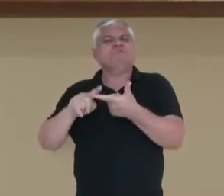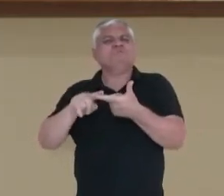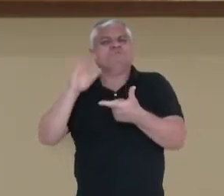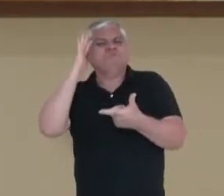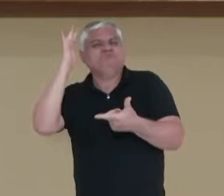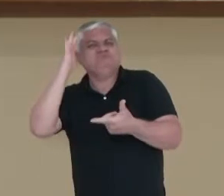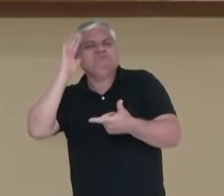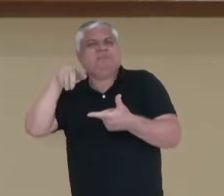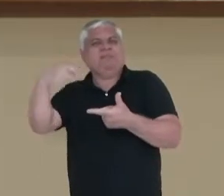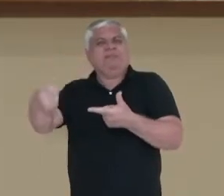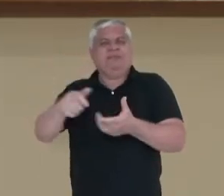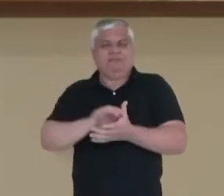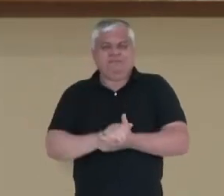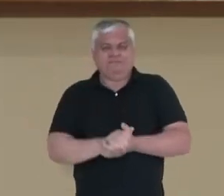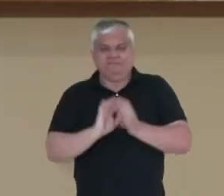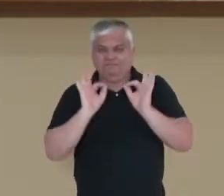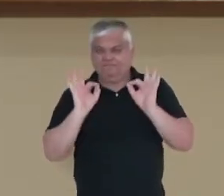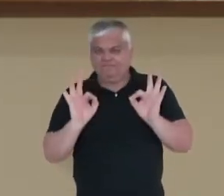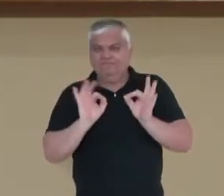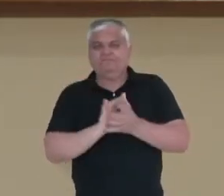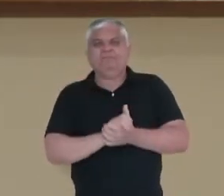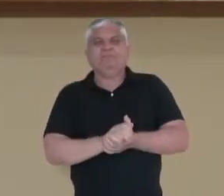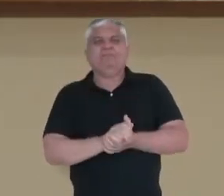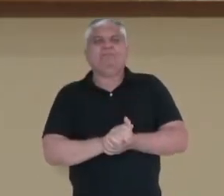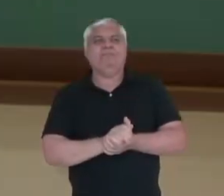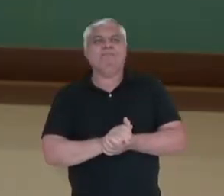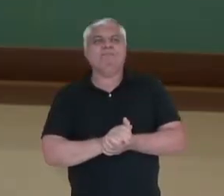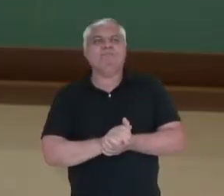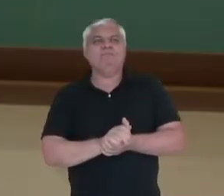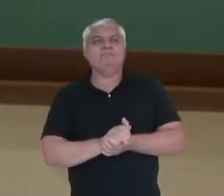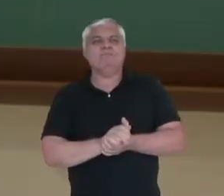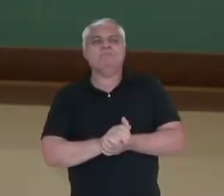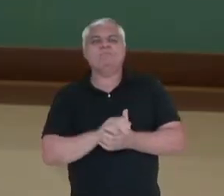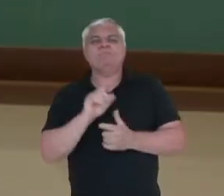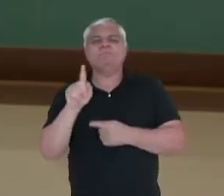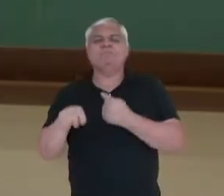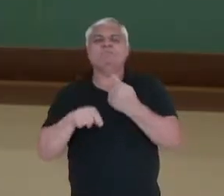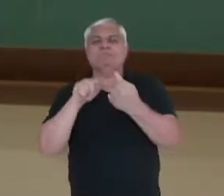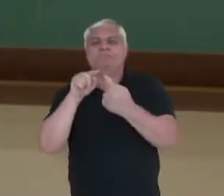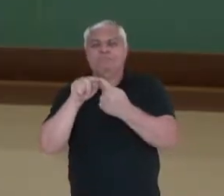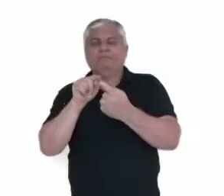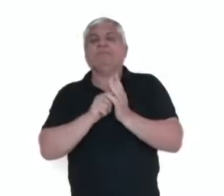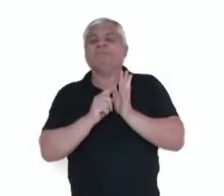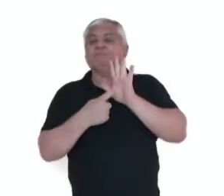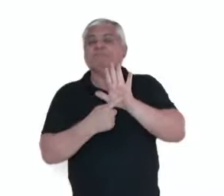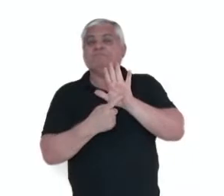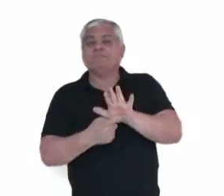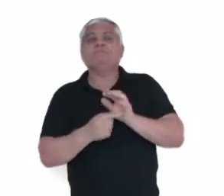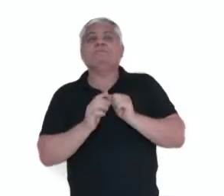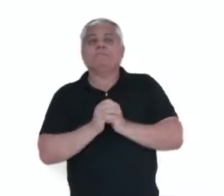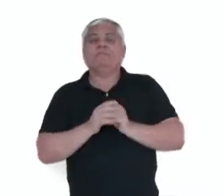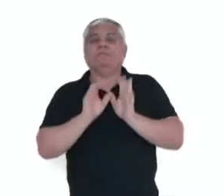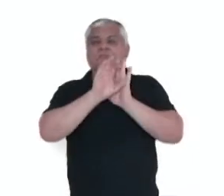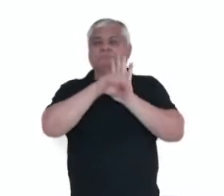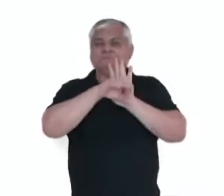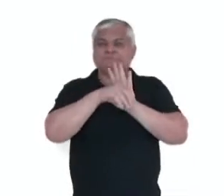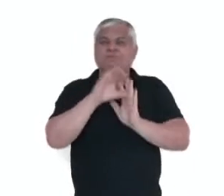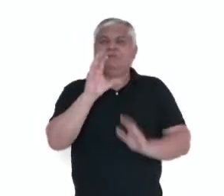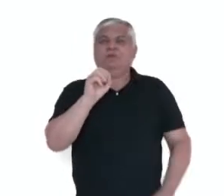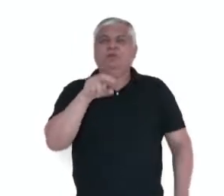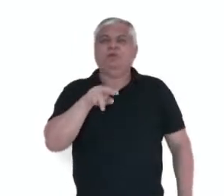intelectual, filosófico, certo? Vamos lá? Então, aqui os nossos objetivos: apresentar o conceito